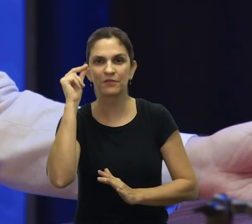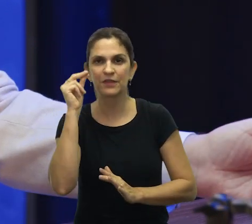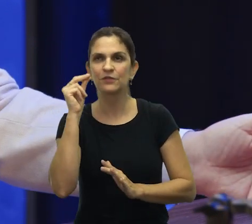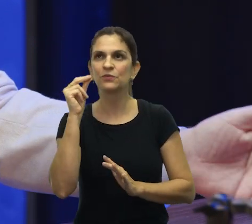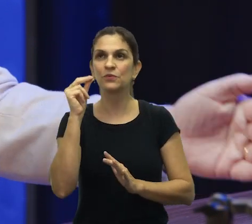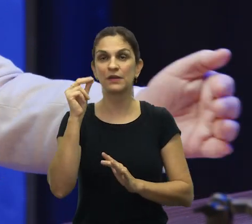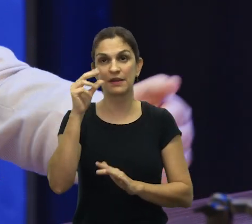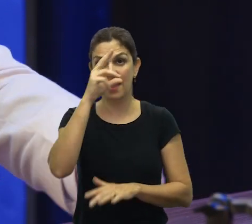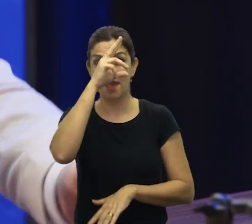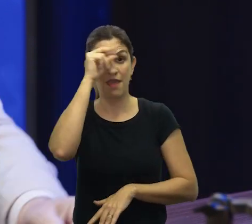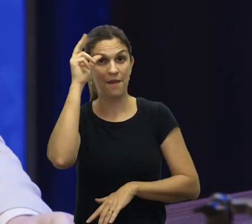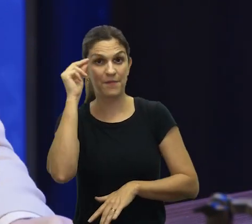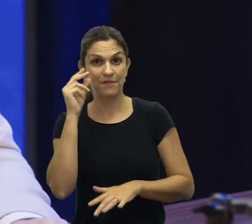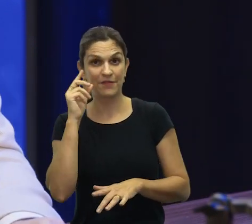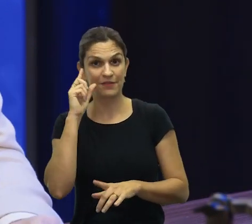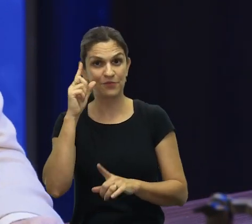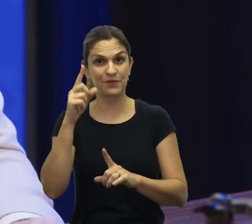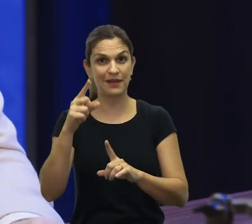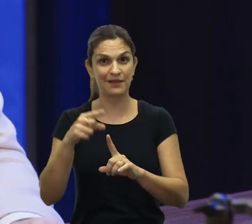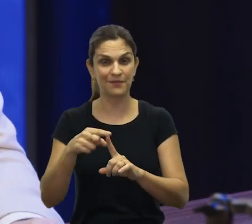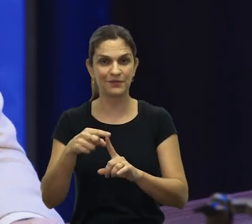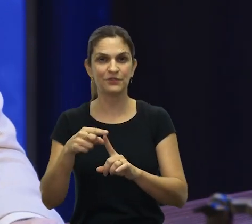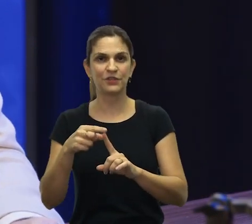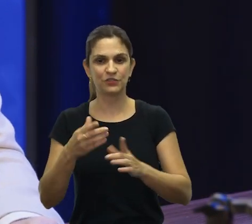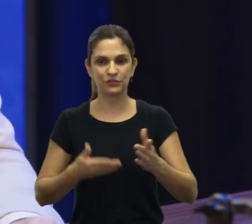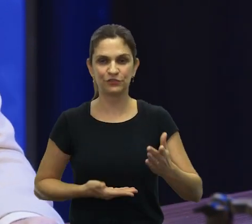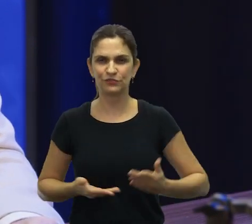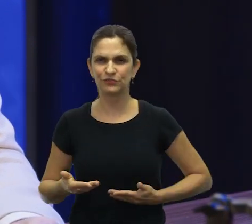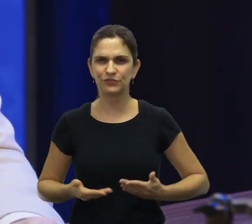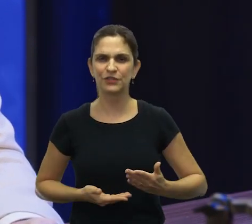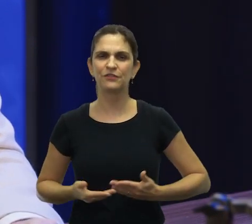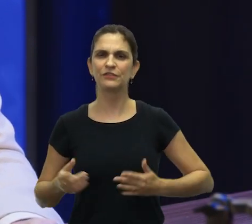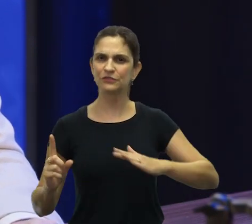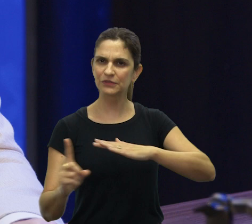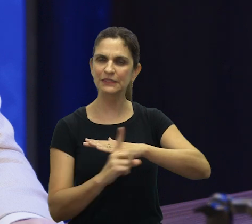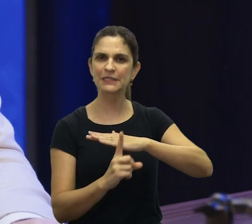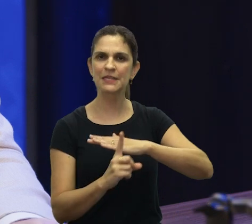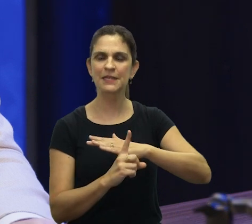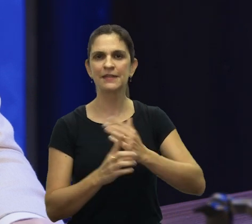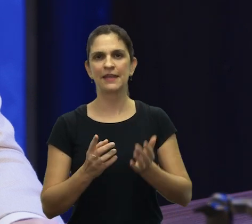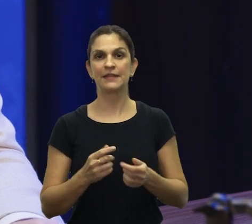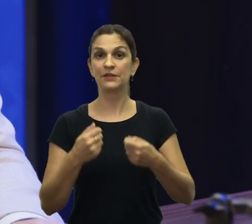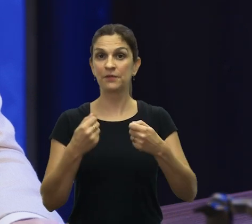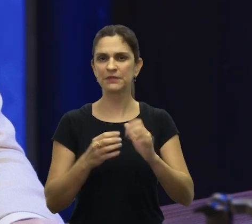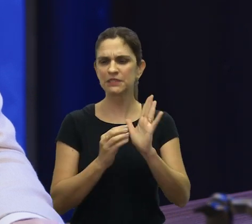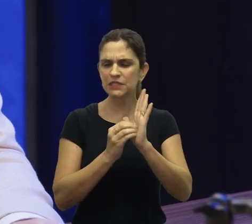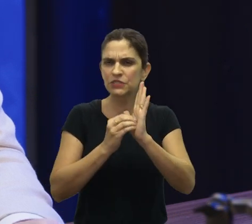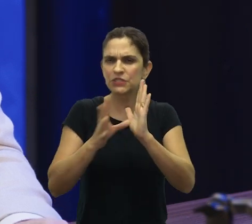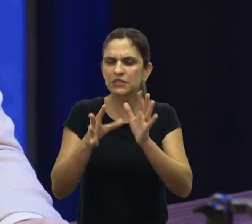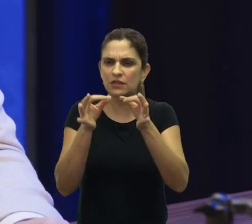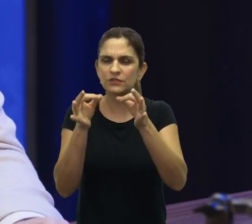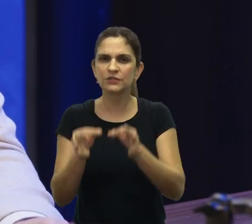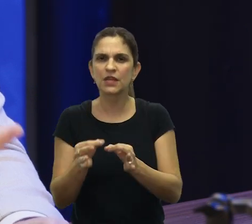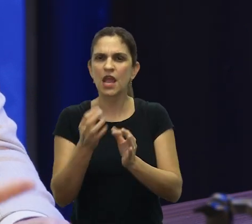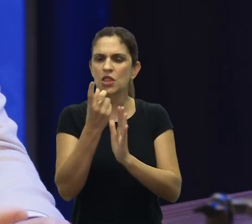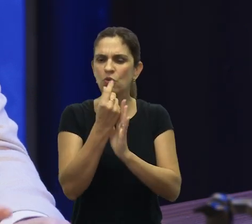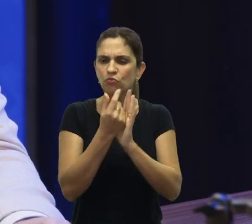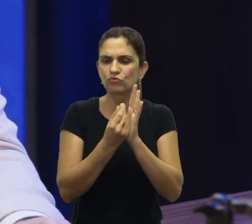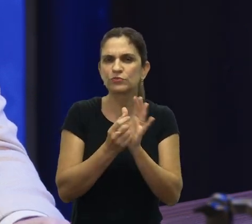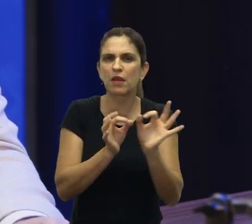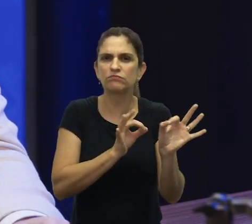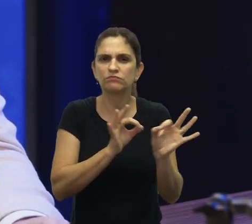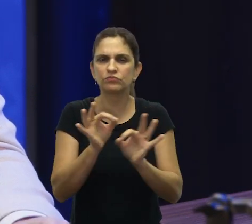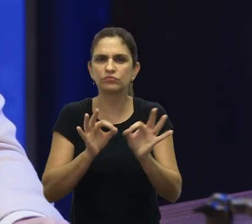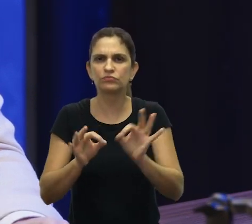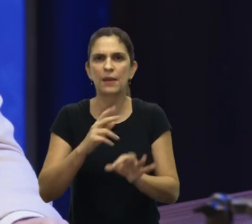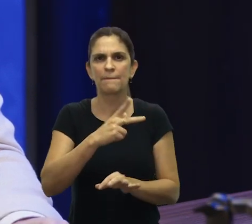pelo Executivo, você acaba virando uma realidade. Mas e se não tiver a indicação correta, se não tiver a inclusão no